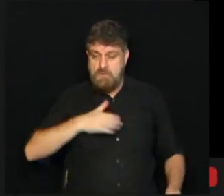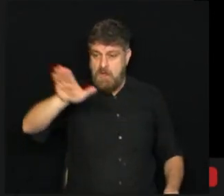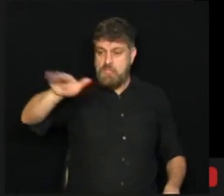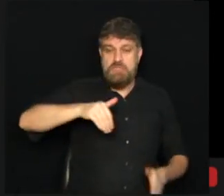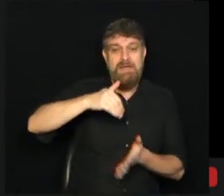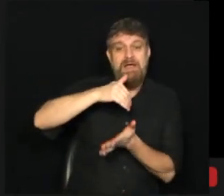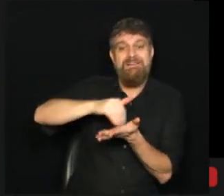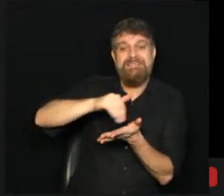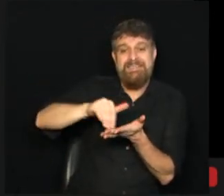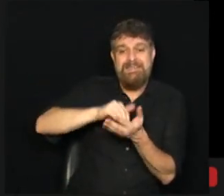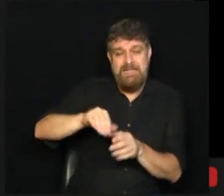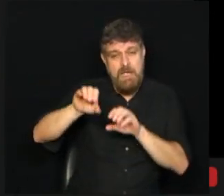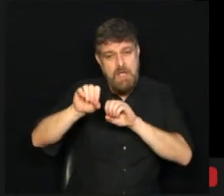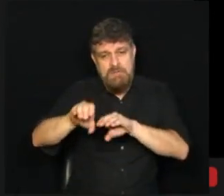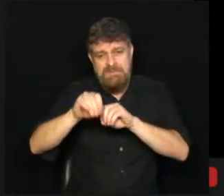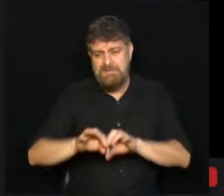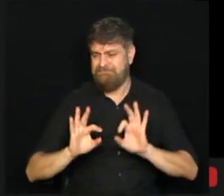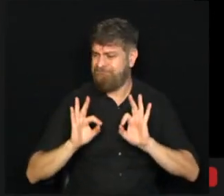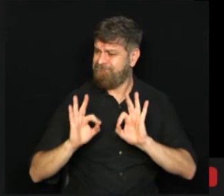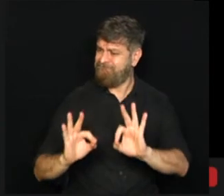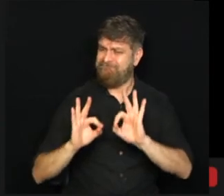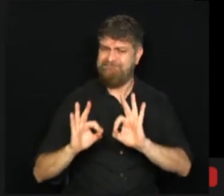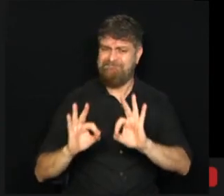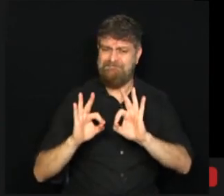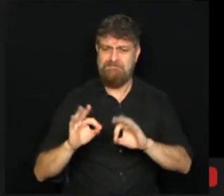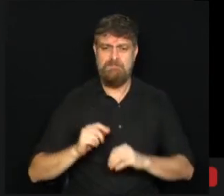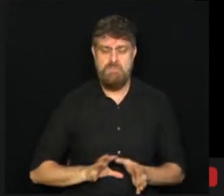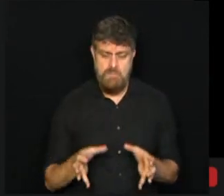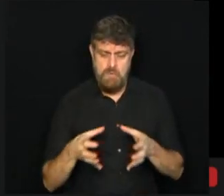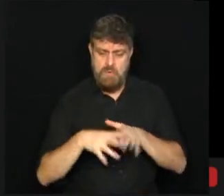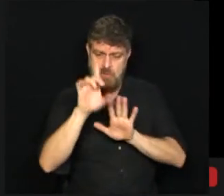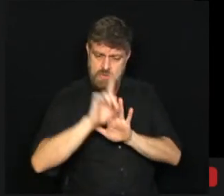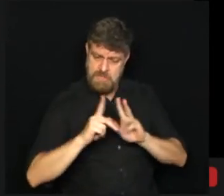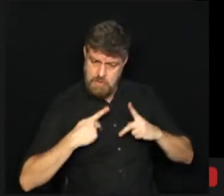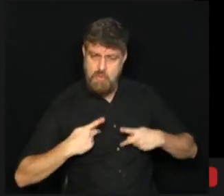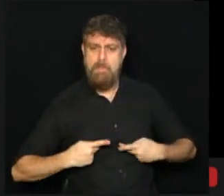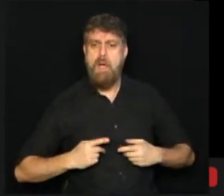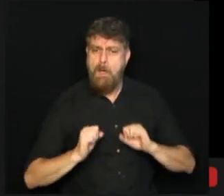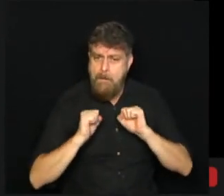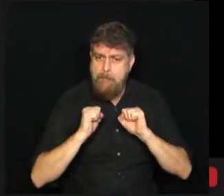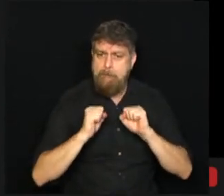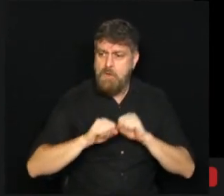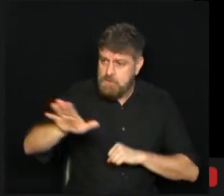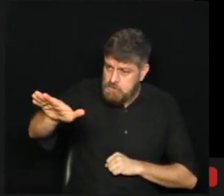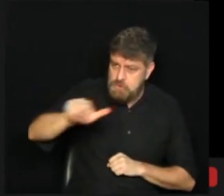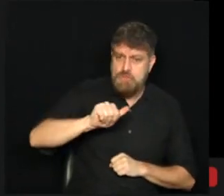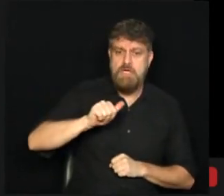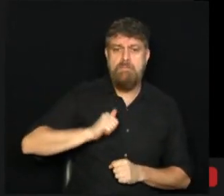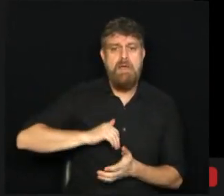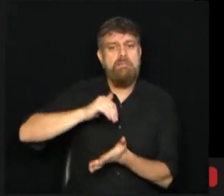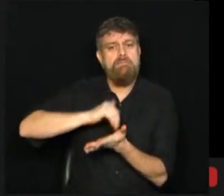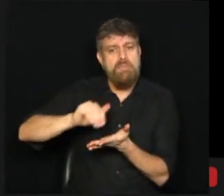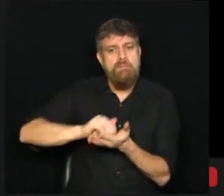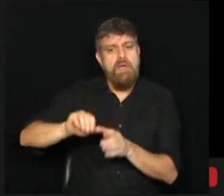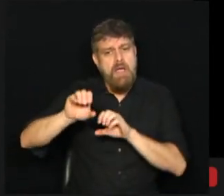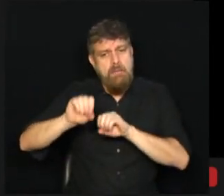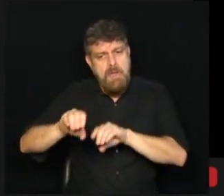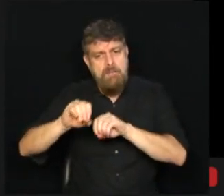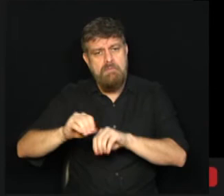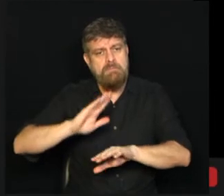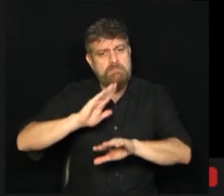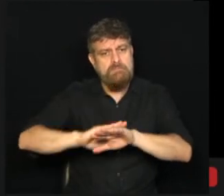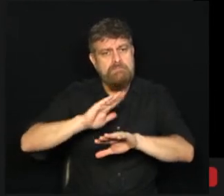de Educação, eu acho perfeita. A Comissão de Direitos Humanos pode acionar e ser, vamos dizer,